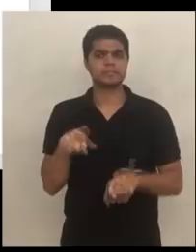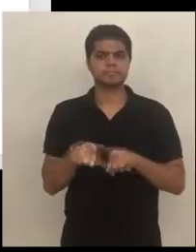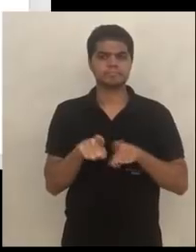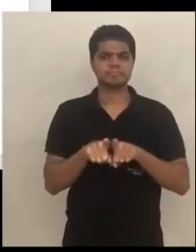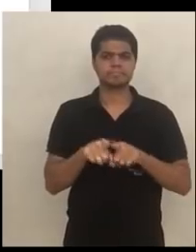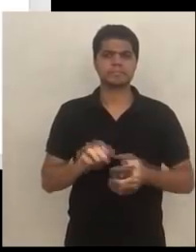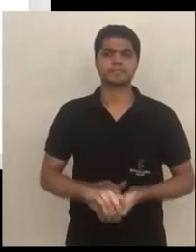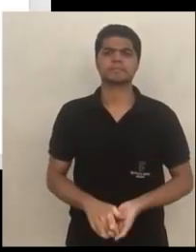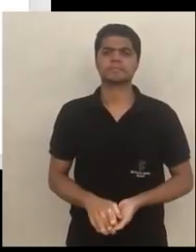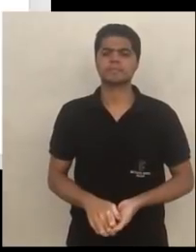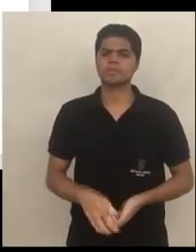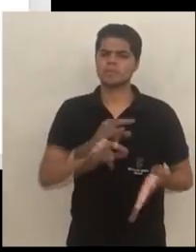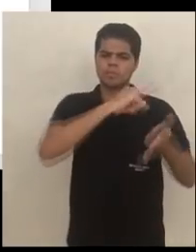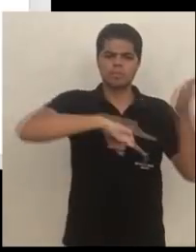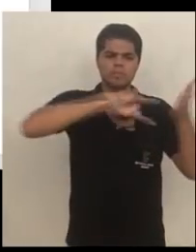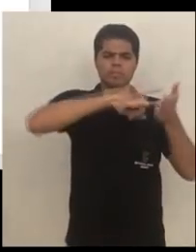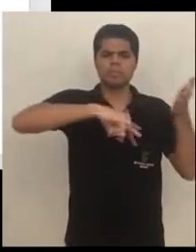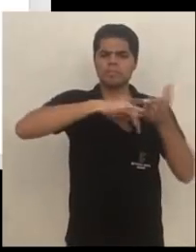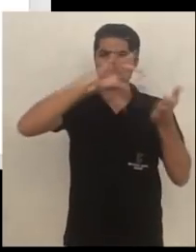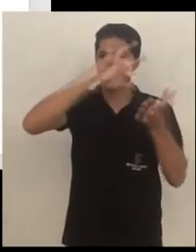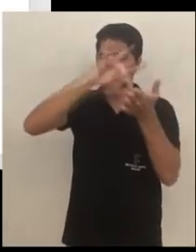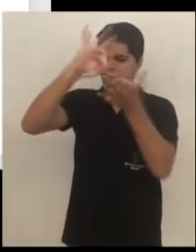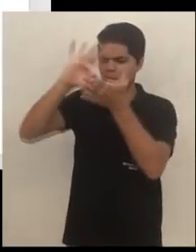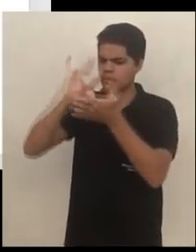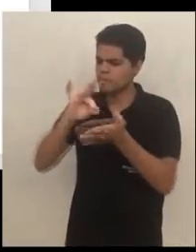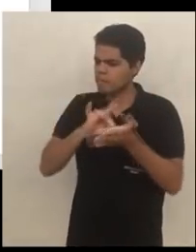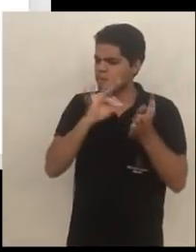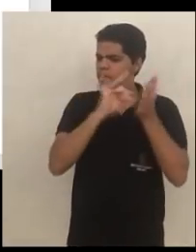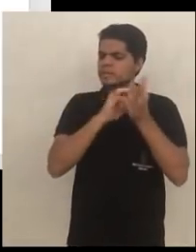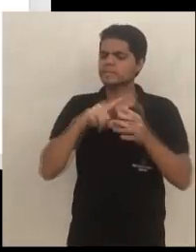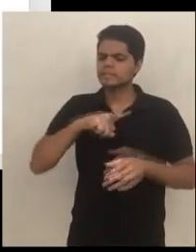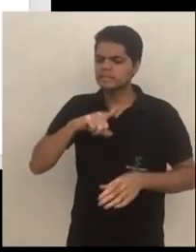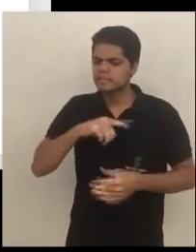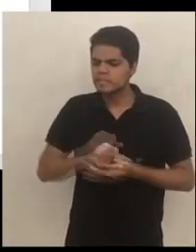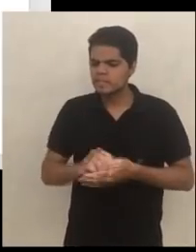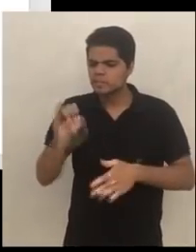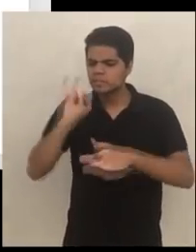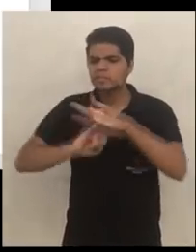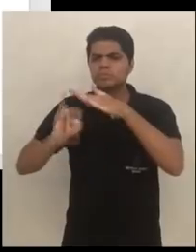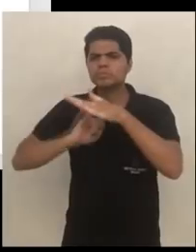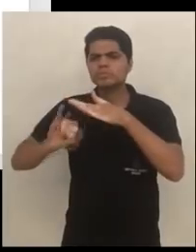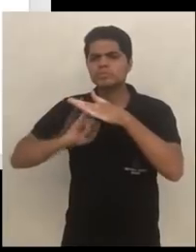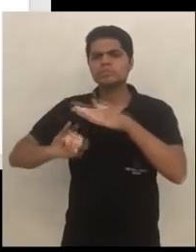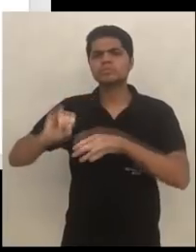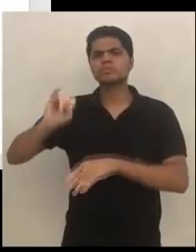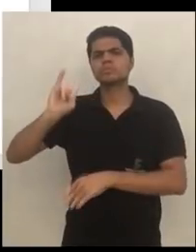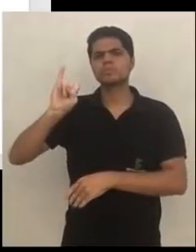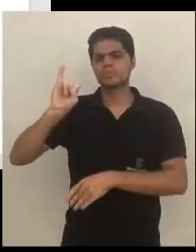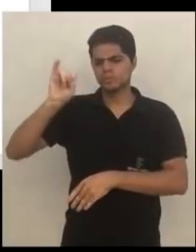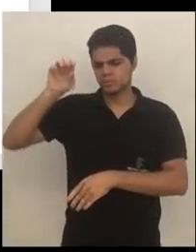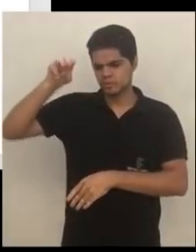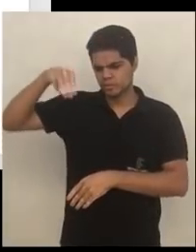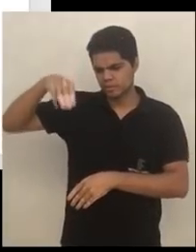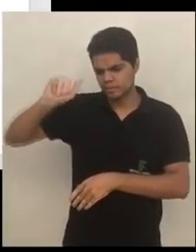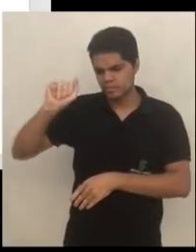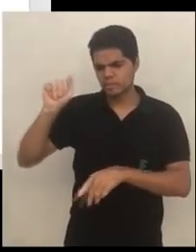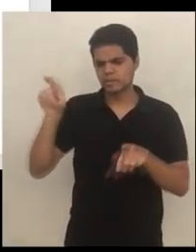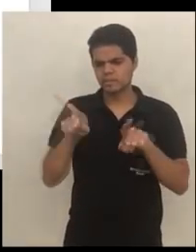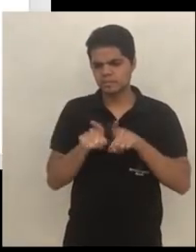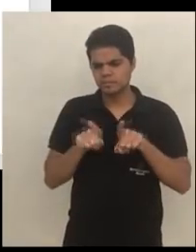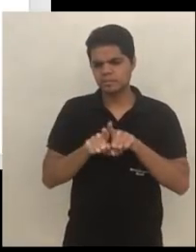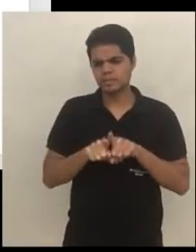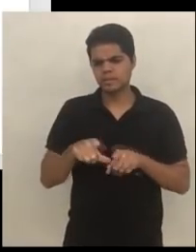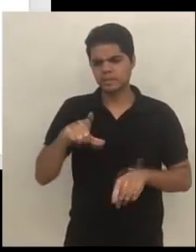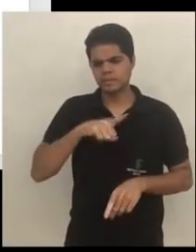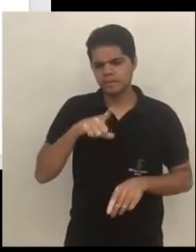aqui IBD Certificações, Ecocert, o Instituto WIMA, o Instituto Chão Vivo e a